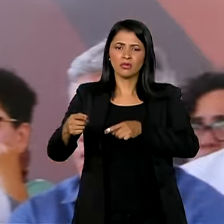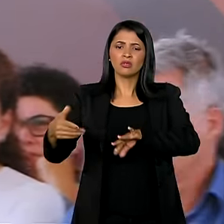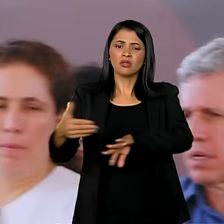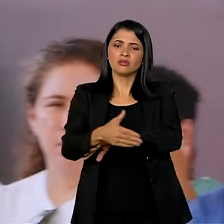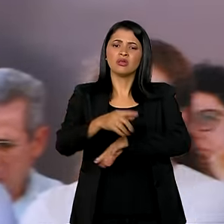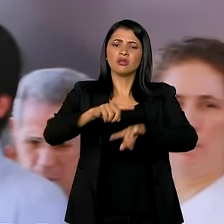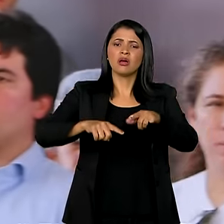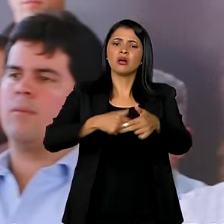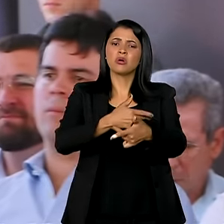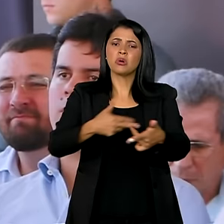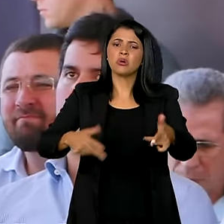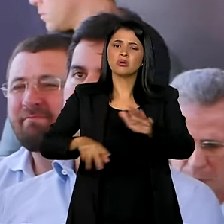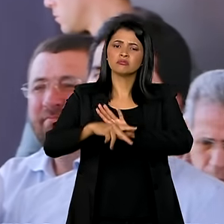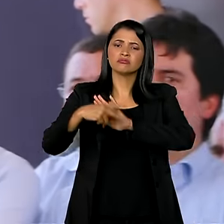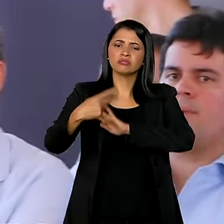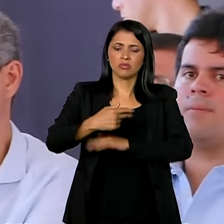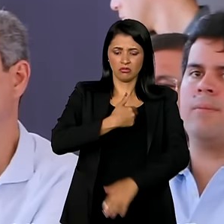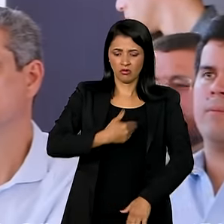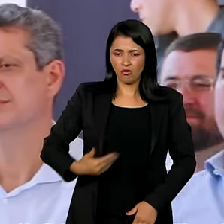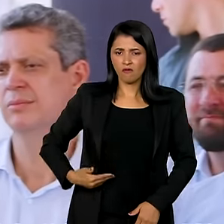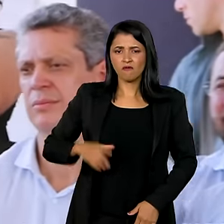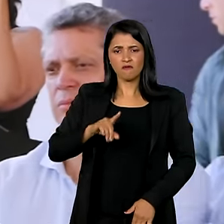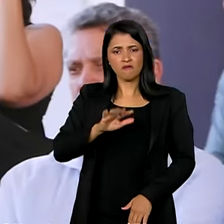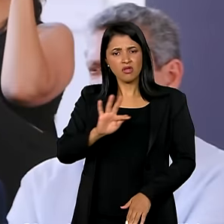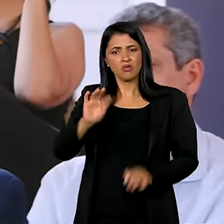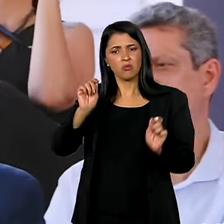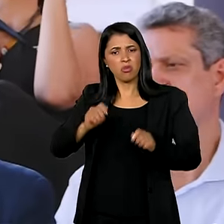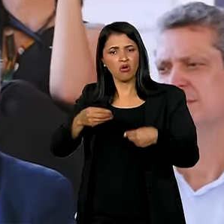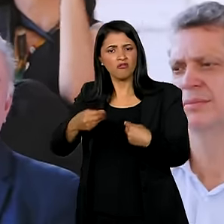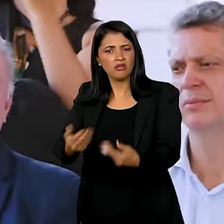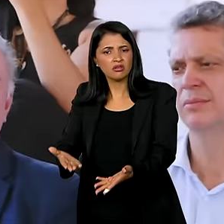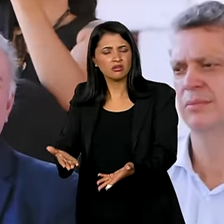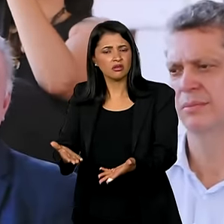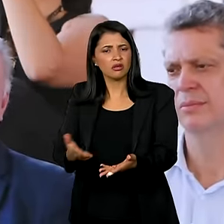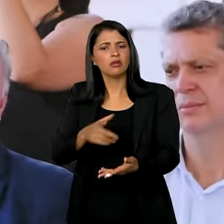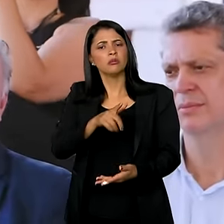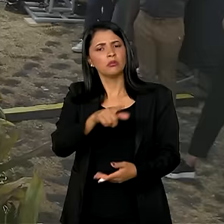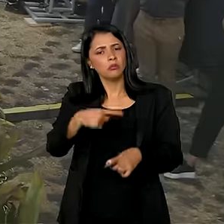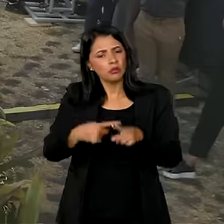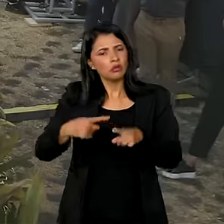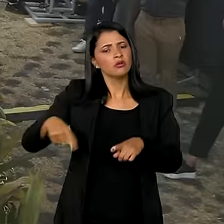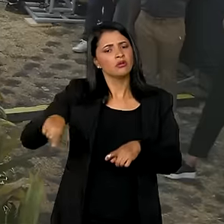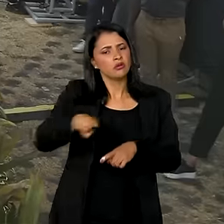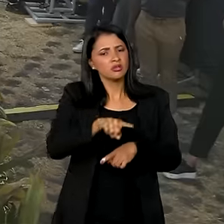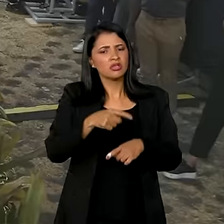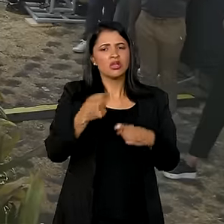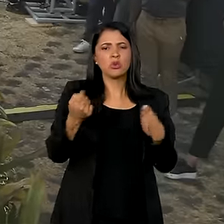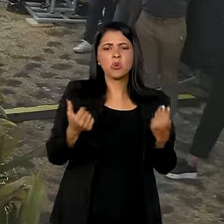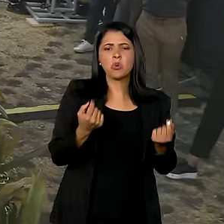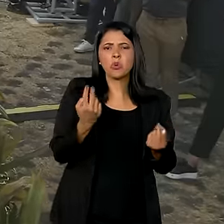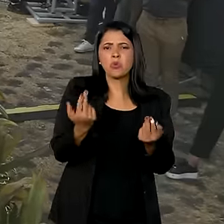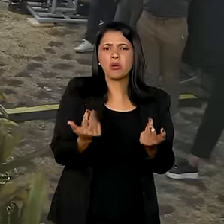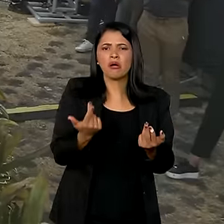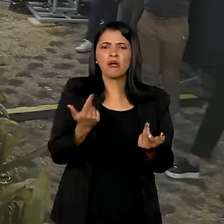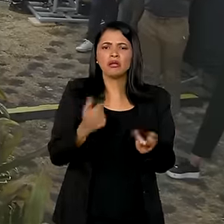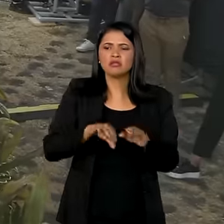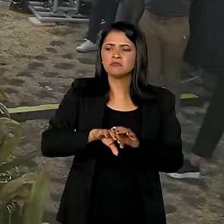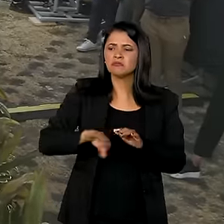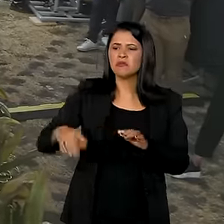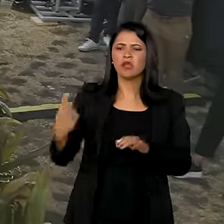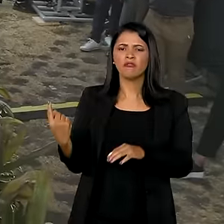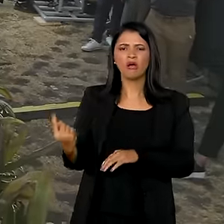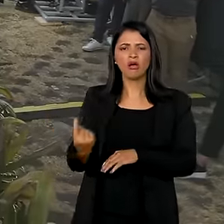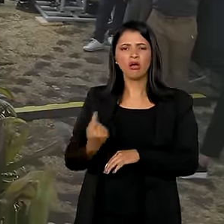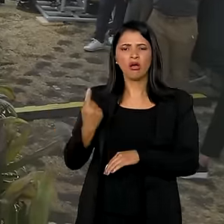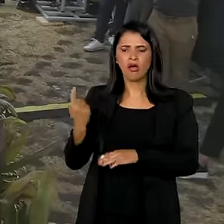aos benefícios que o próprio governo pode oferecer? Porque vocês estavam quase que como marginalizados.